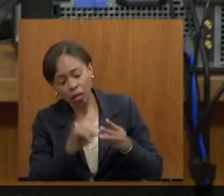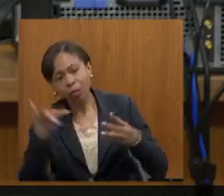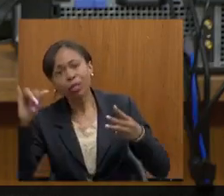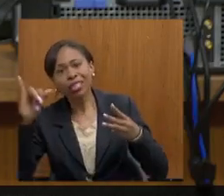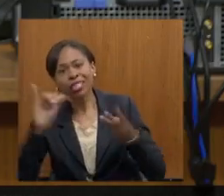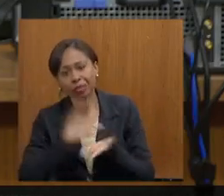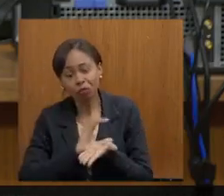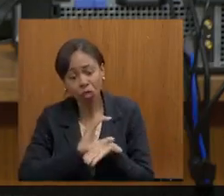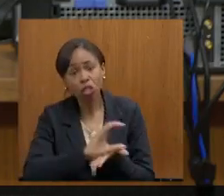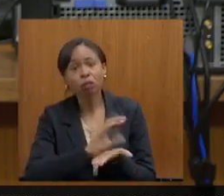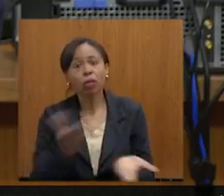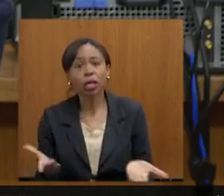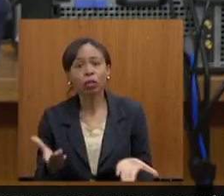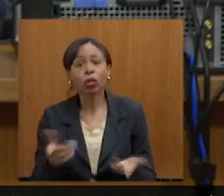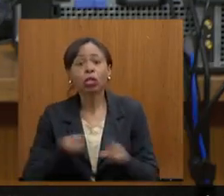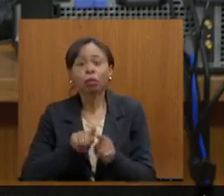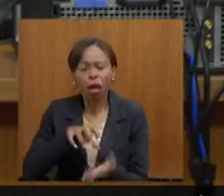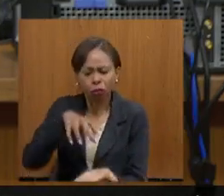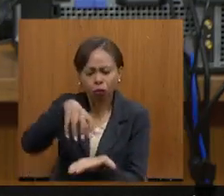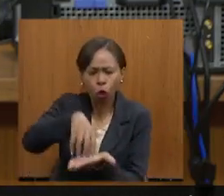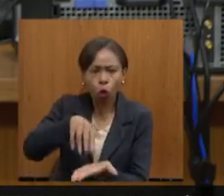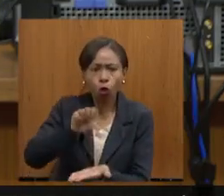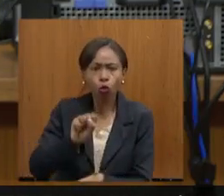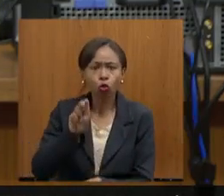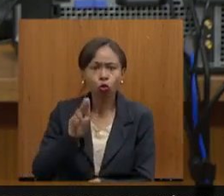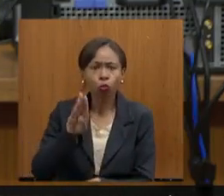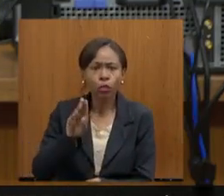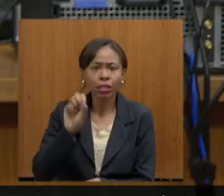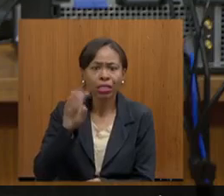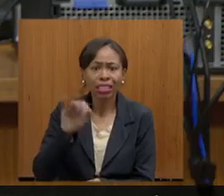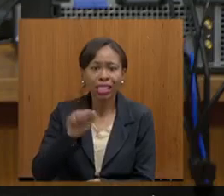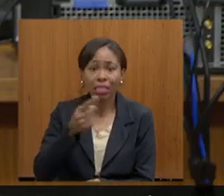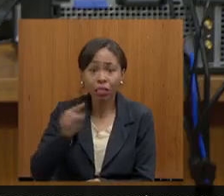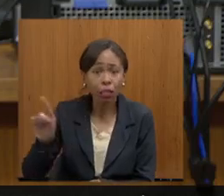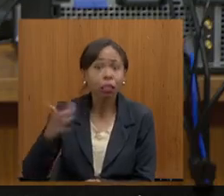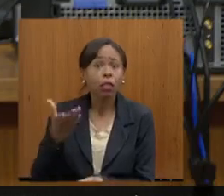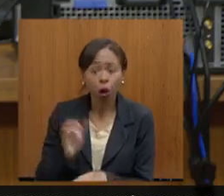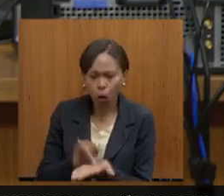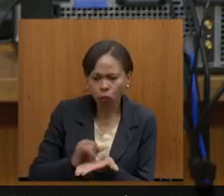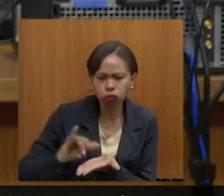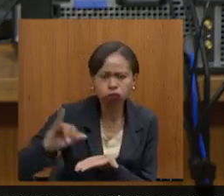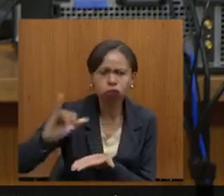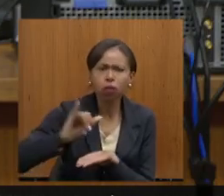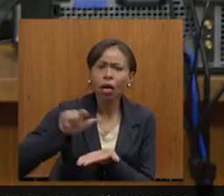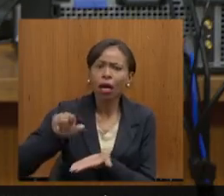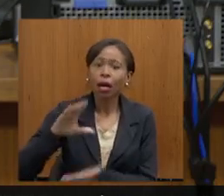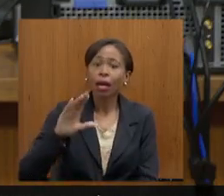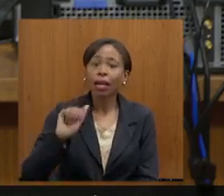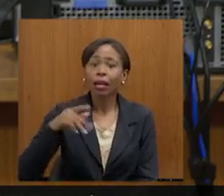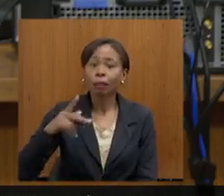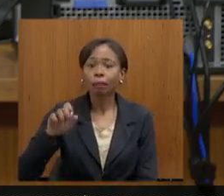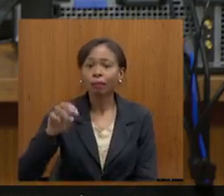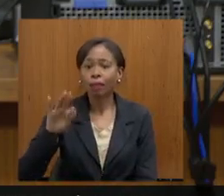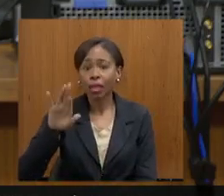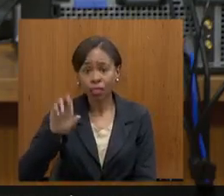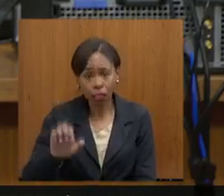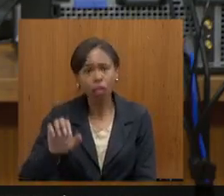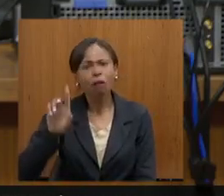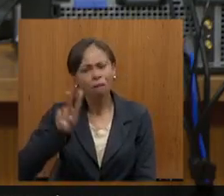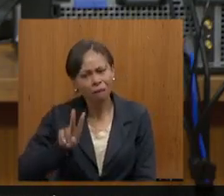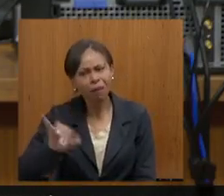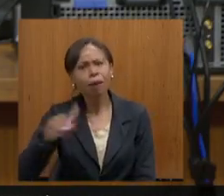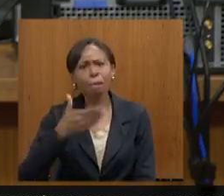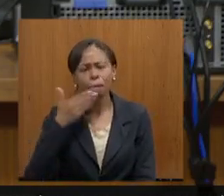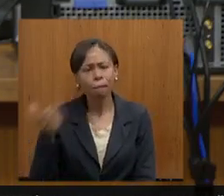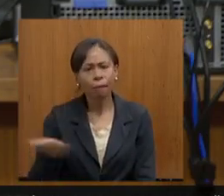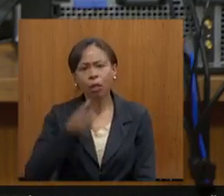as 33 milhões de investindo em Campestre pertinho da gente vá investimento fantástico vai melhorar muito a distribuição de abrir de